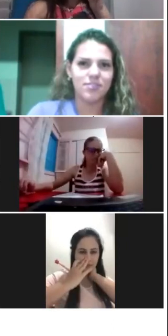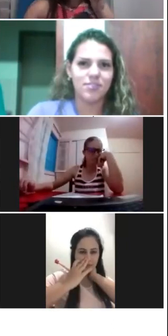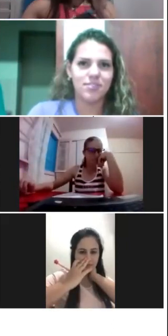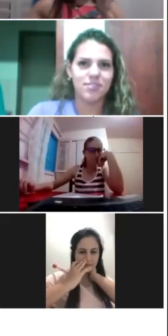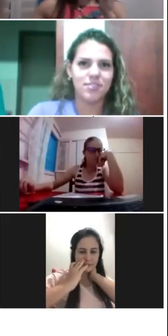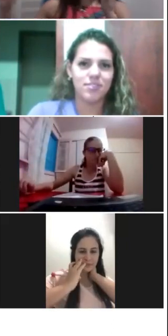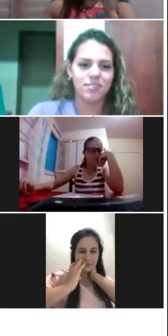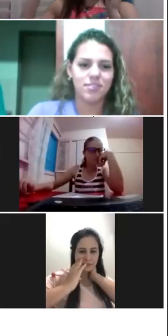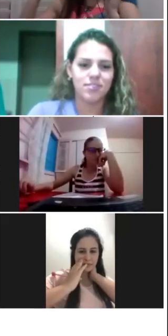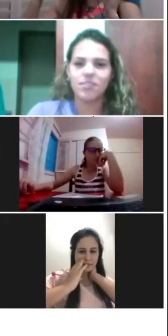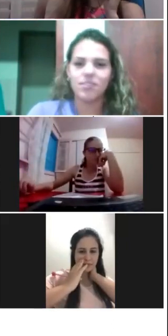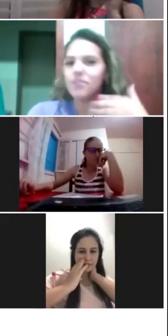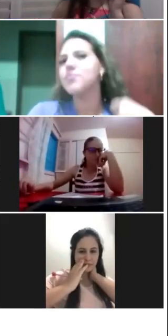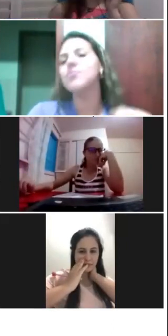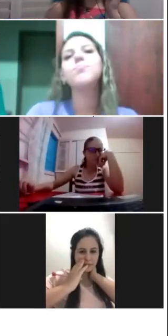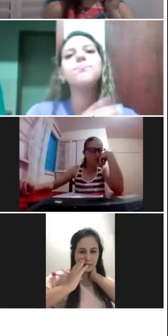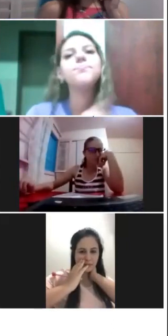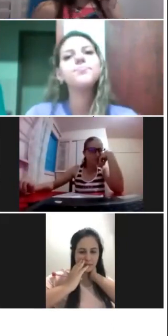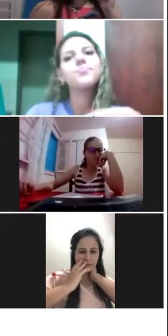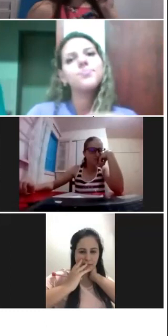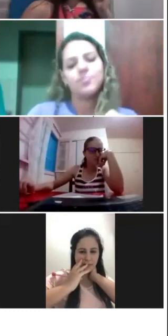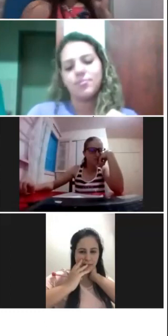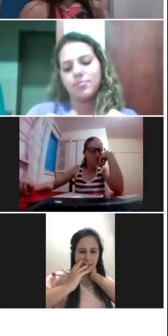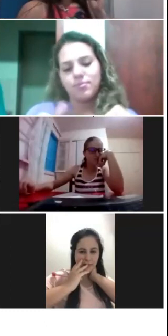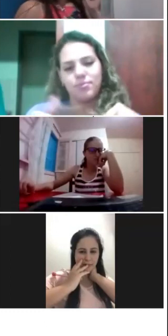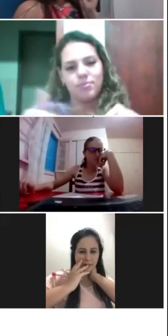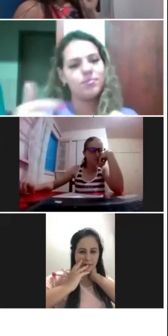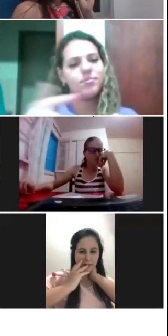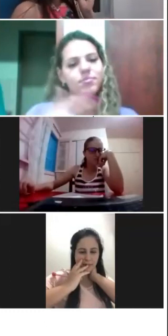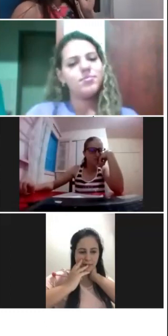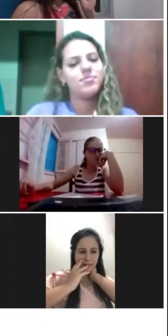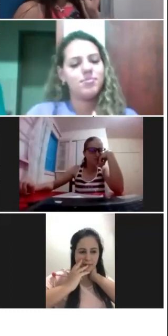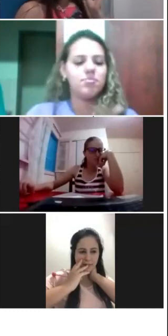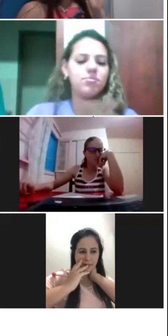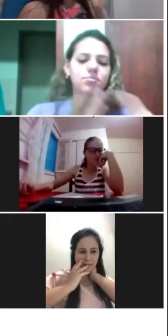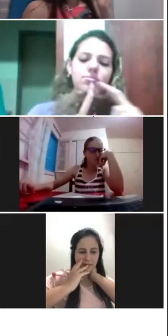É, professor, eu acho que só pode... Eu acho que é esse.